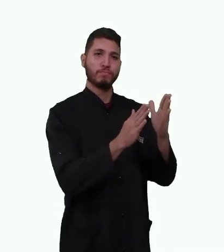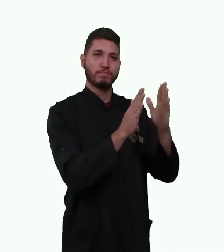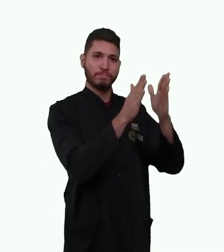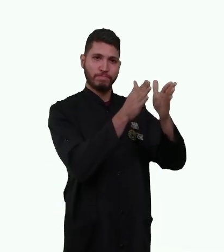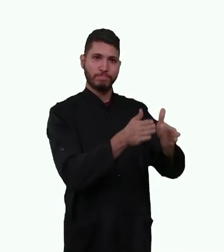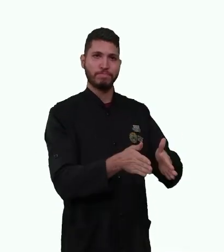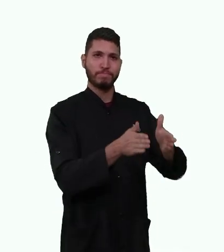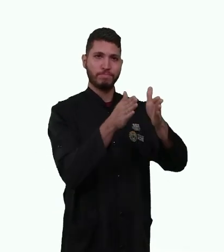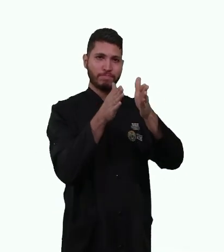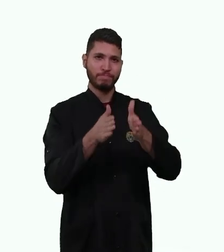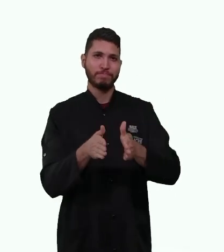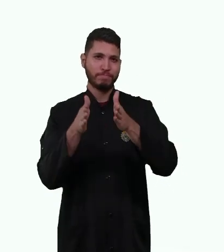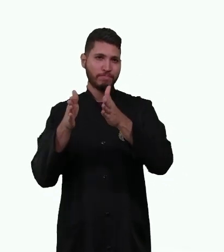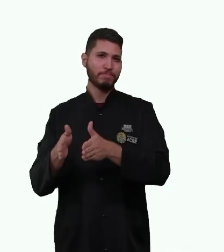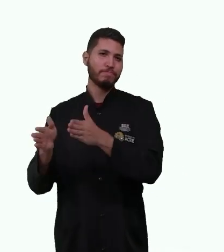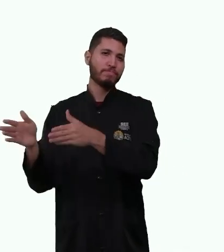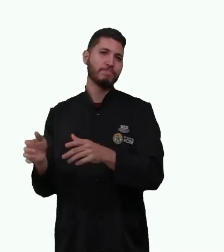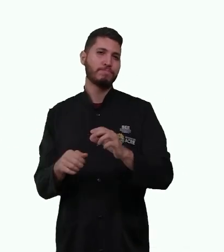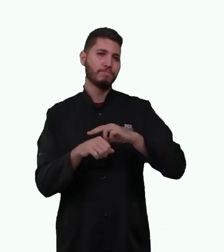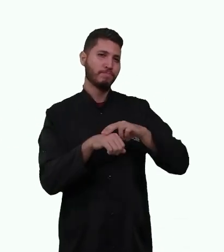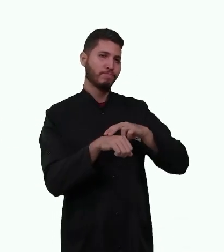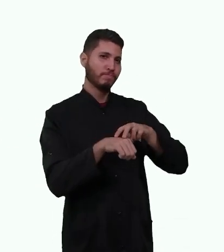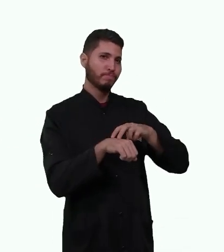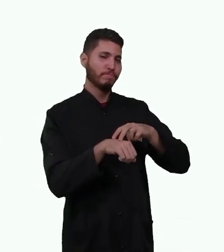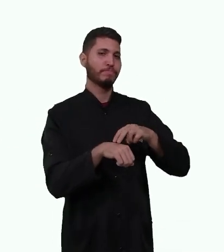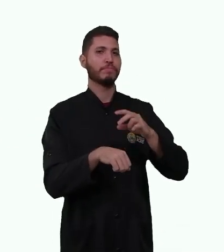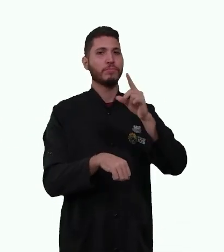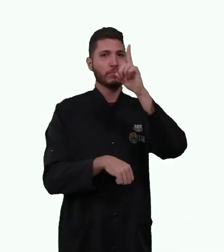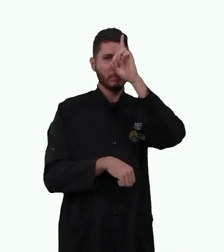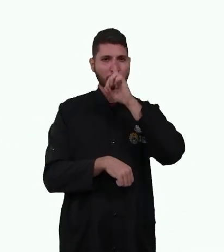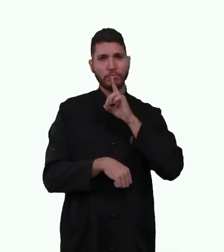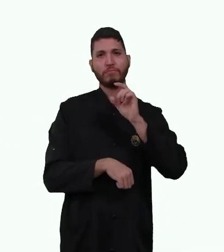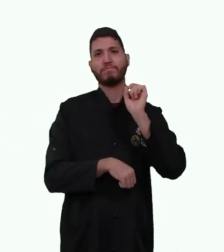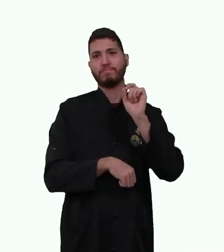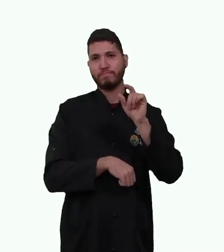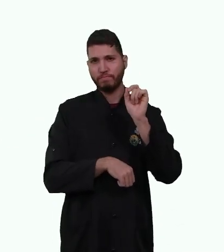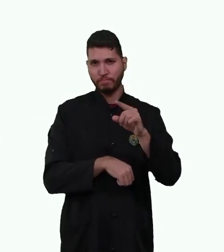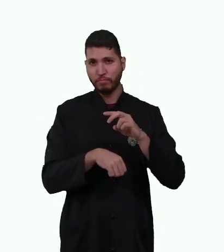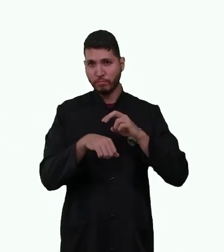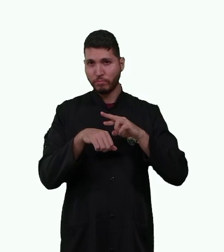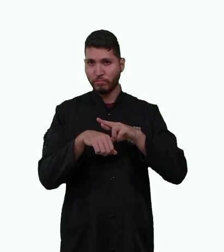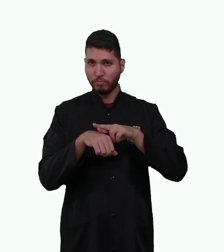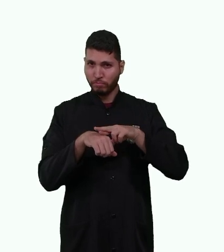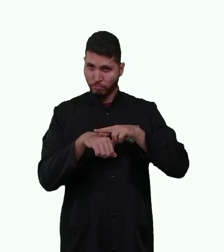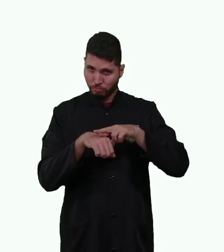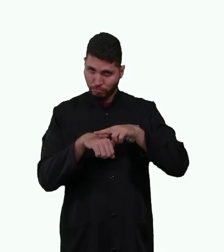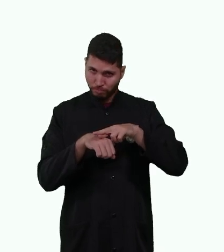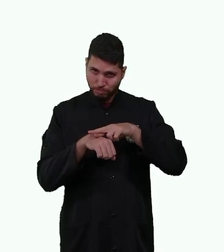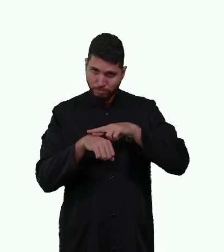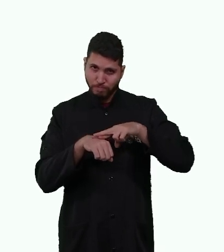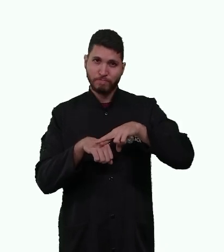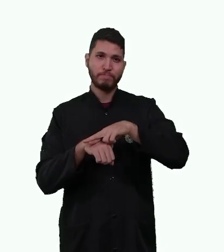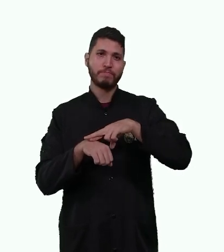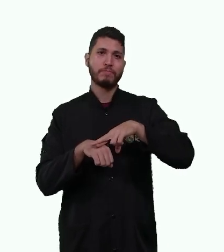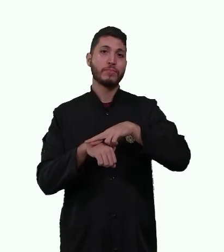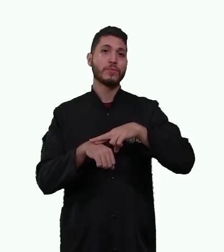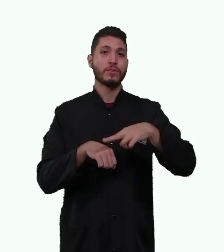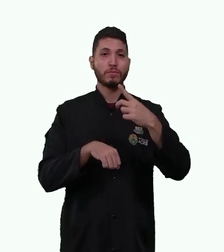habla, come, vive. Nosotros hablamos, comemos,